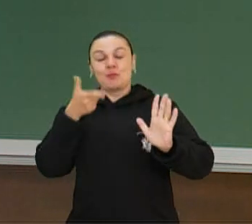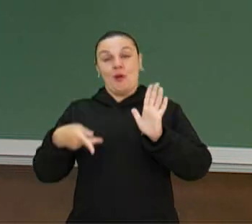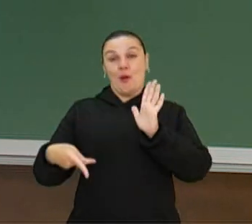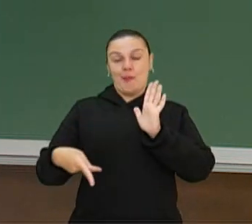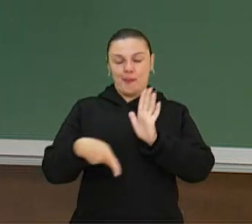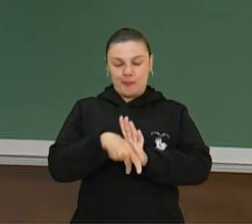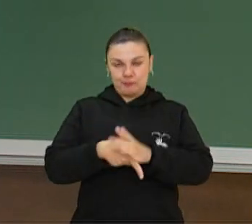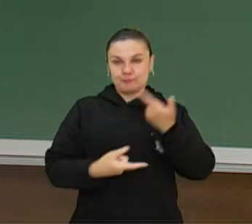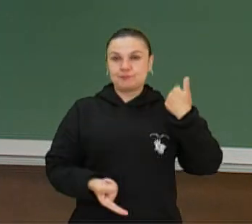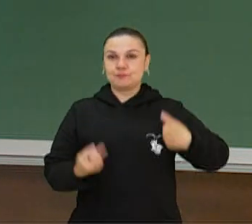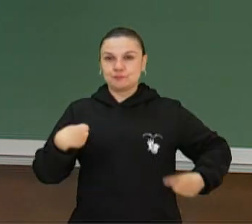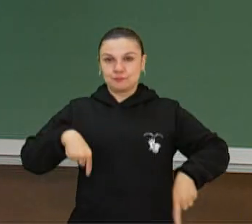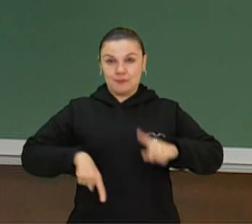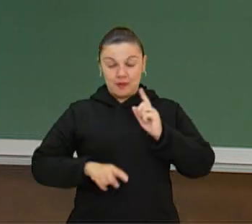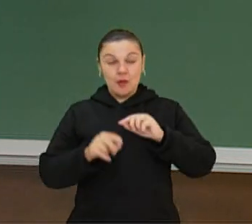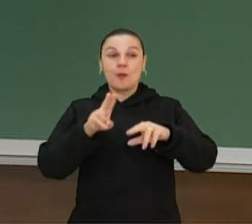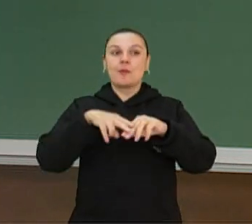serem